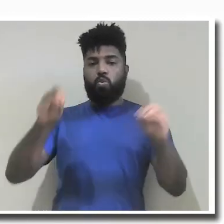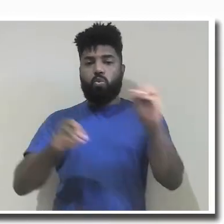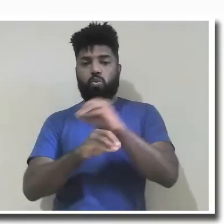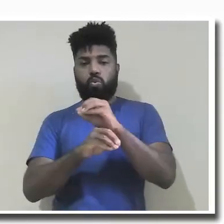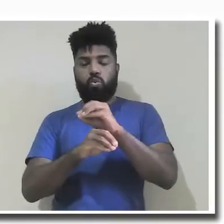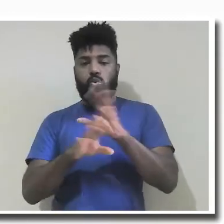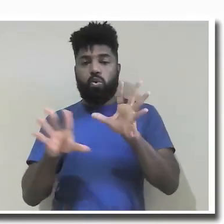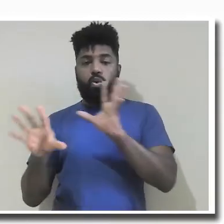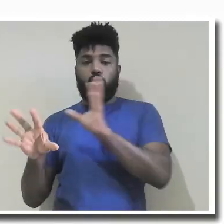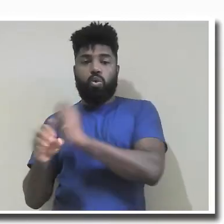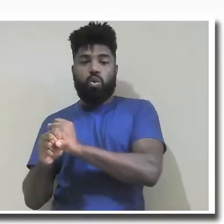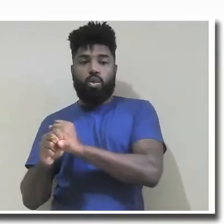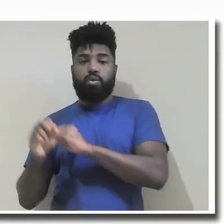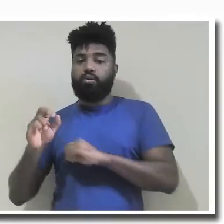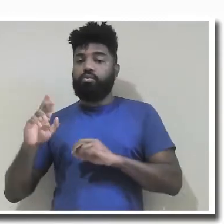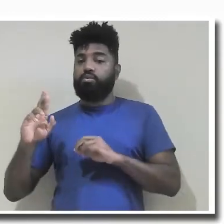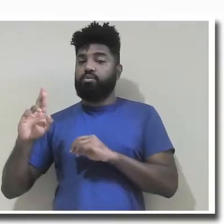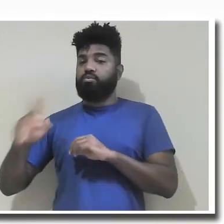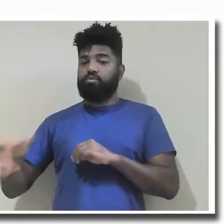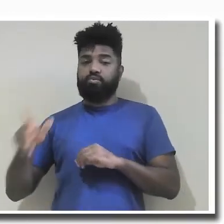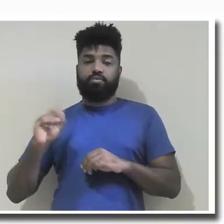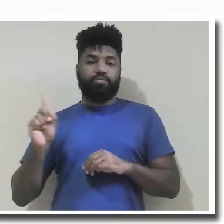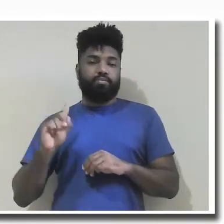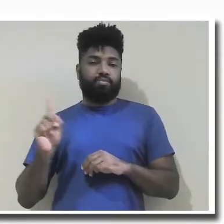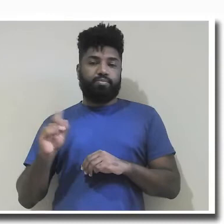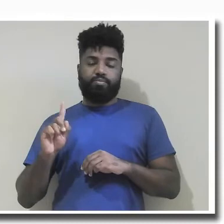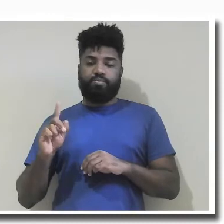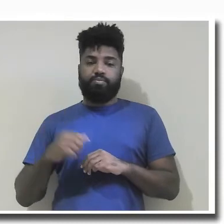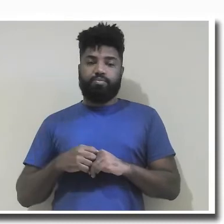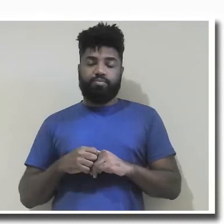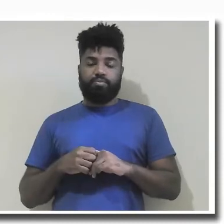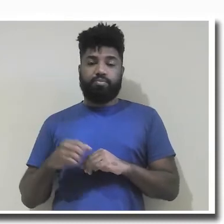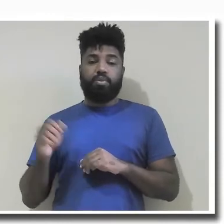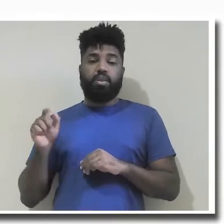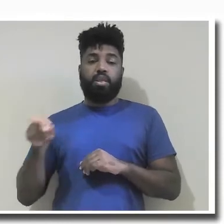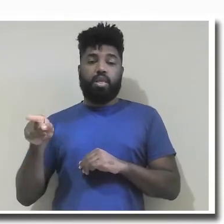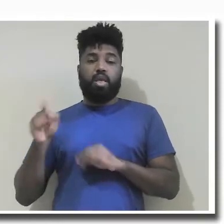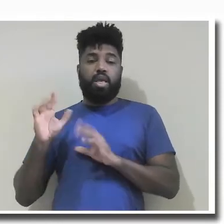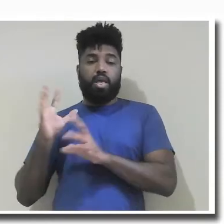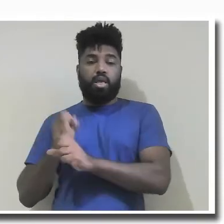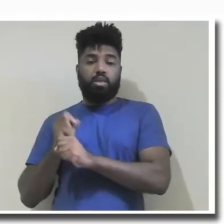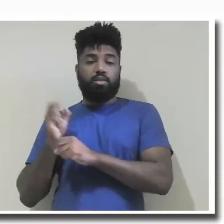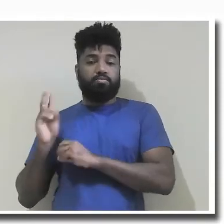o produto. Como exemplo aqui, podemos dizer que